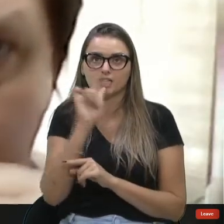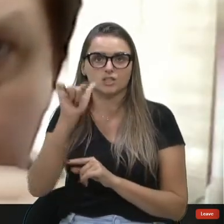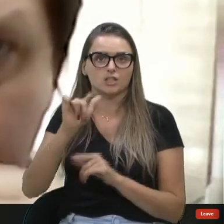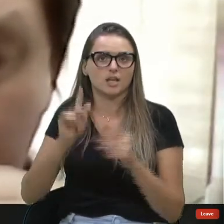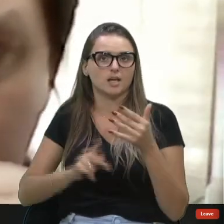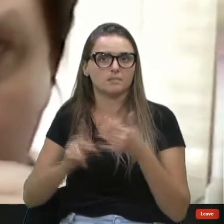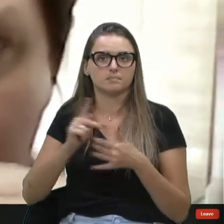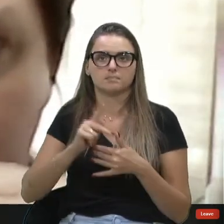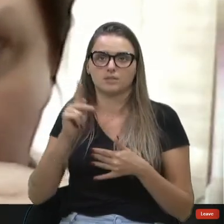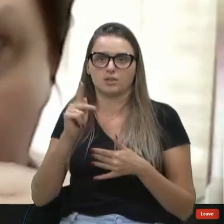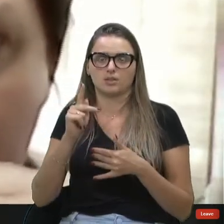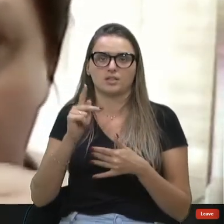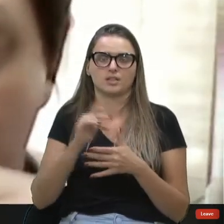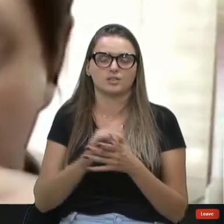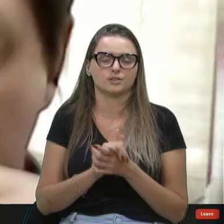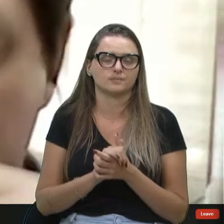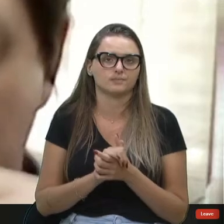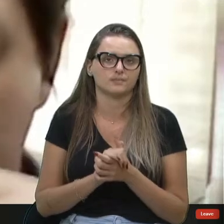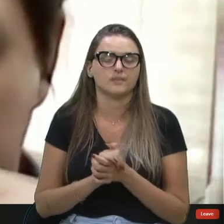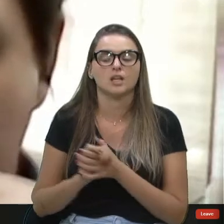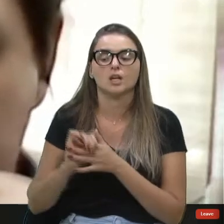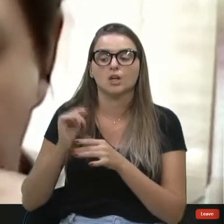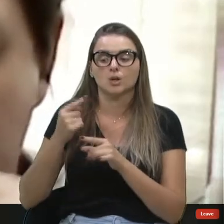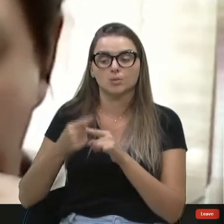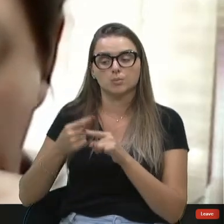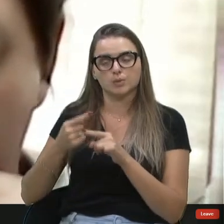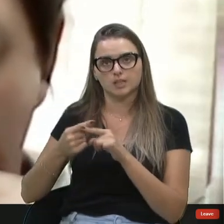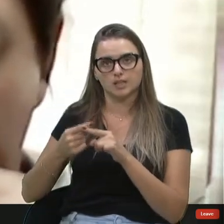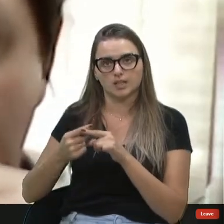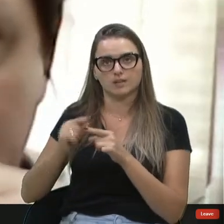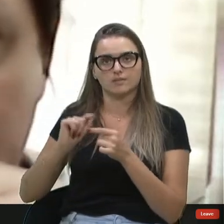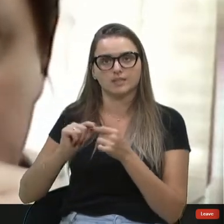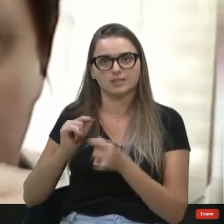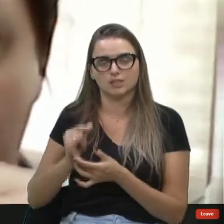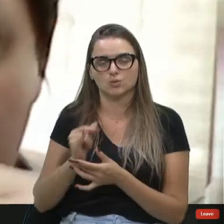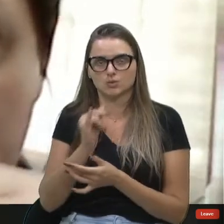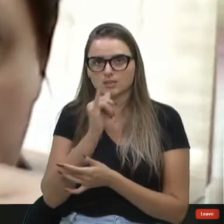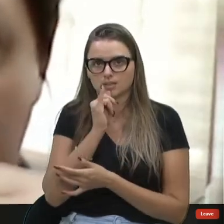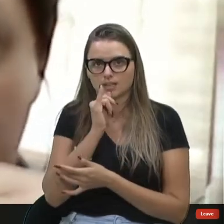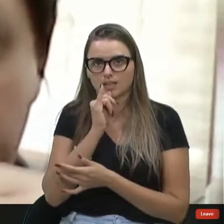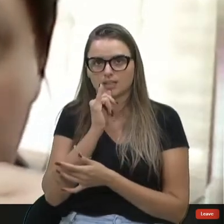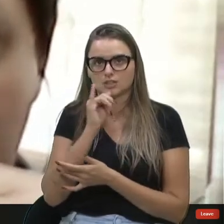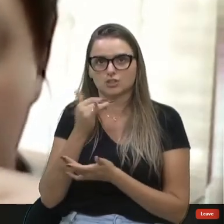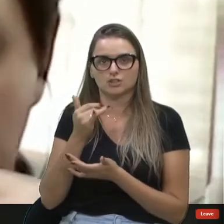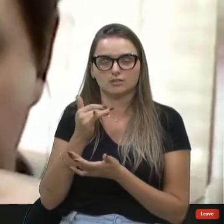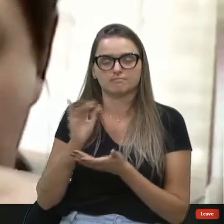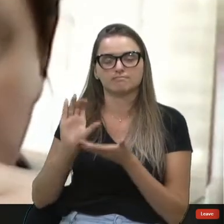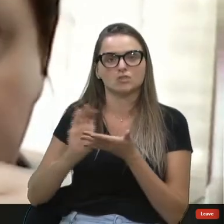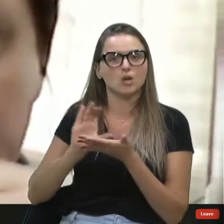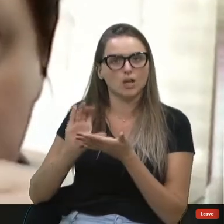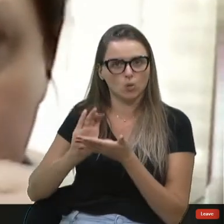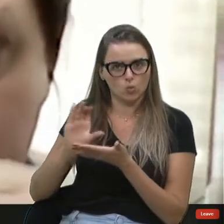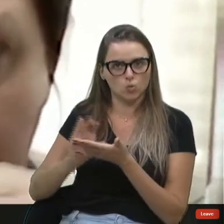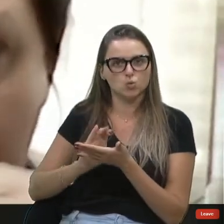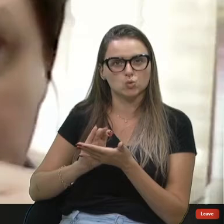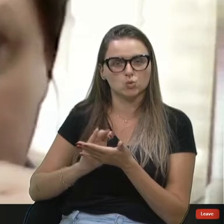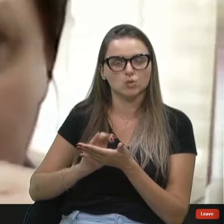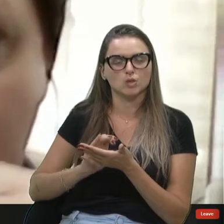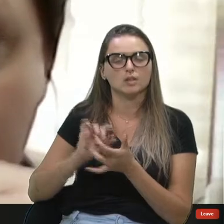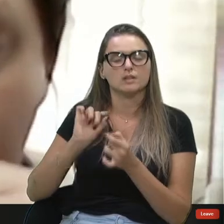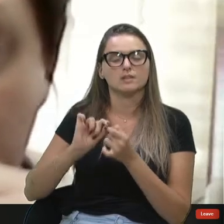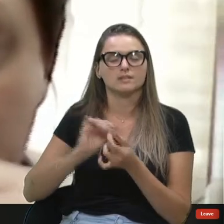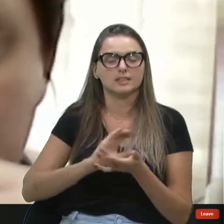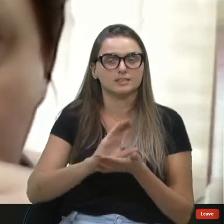prioritária, porque testando, se ele tivesse feito uma parte desses recursos aí e tivesse investido nos